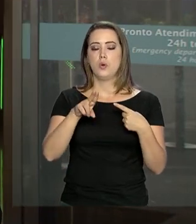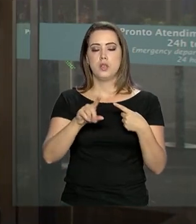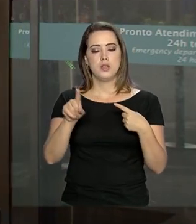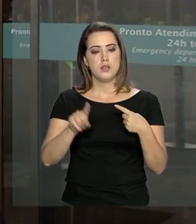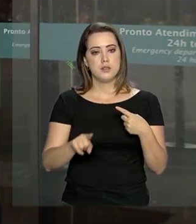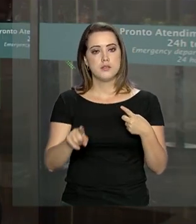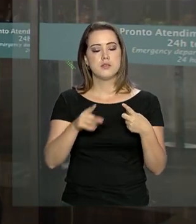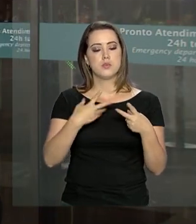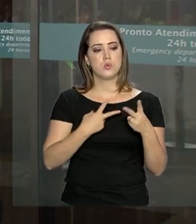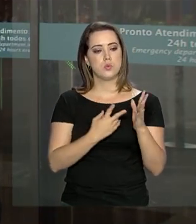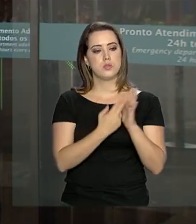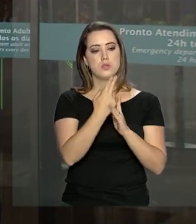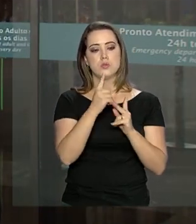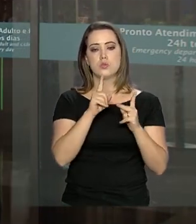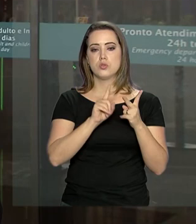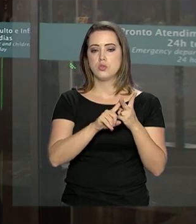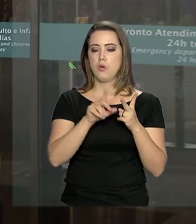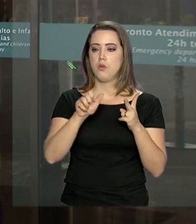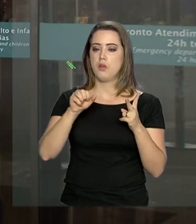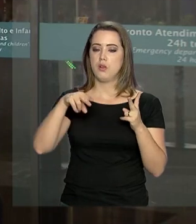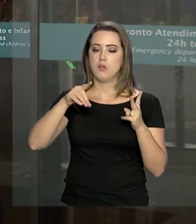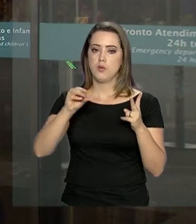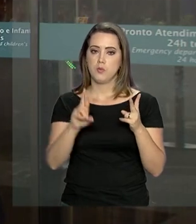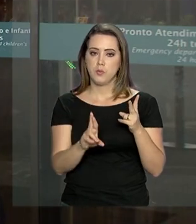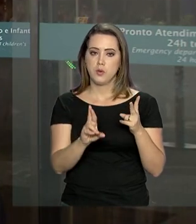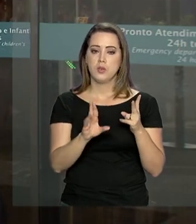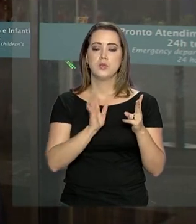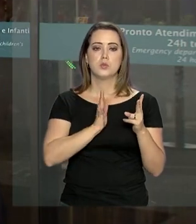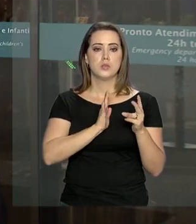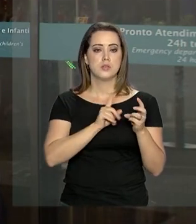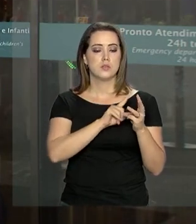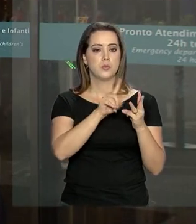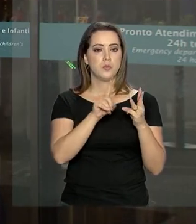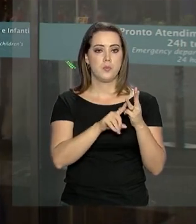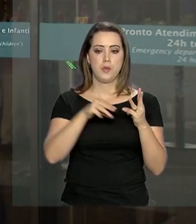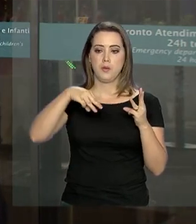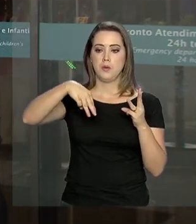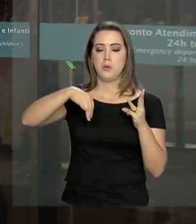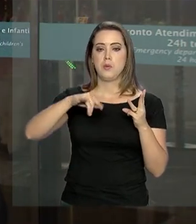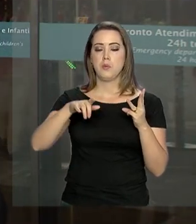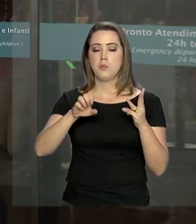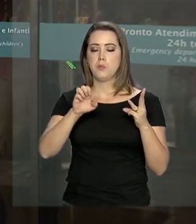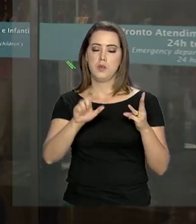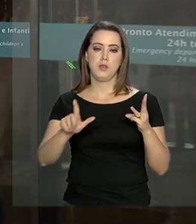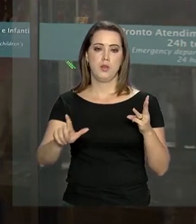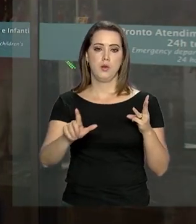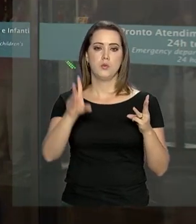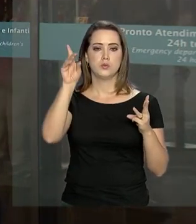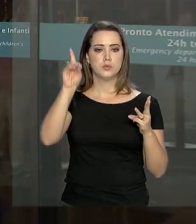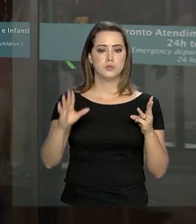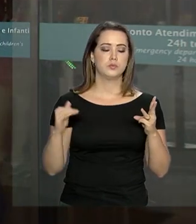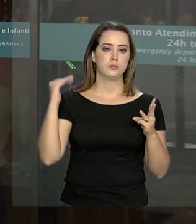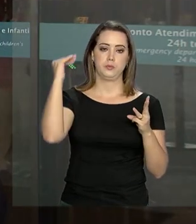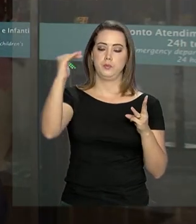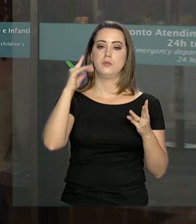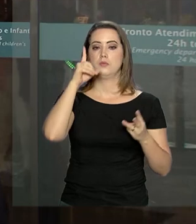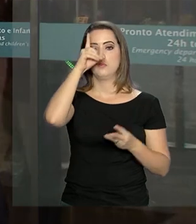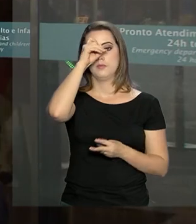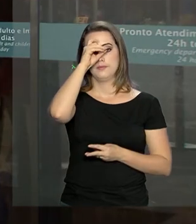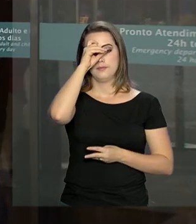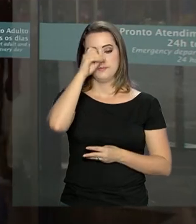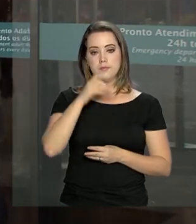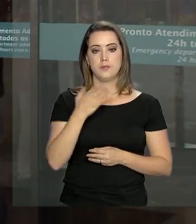Macedo, cirurgião, Dr. Leandro Echenique, clínico e cardiologista, Miguel Sendoroglu, diretor superintendente do